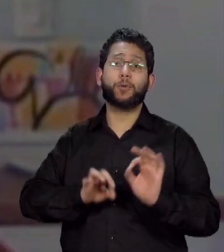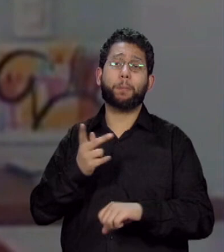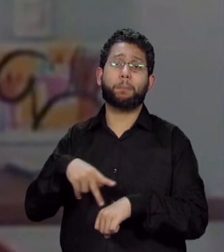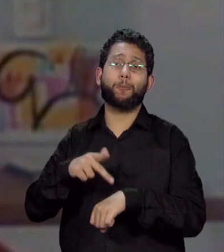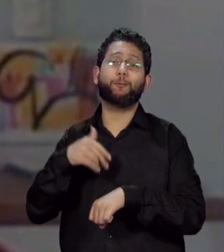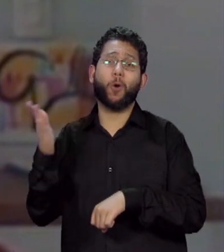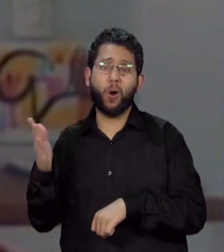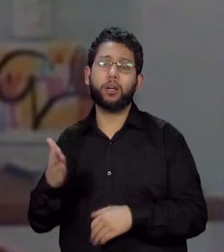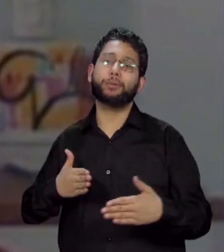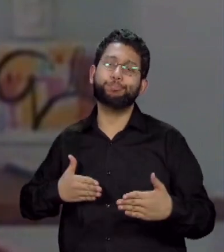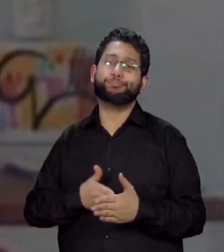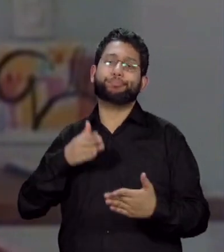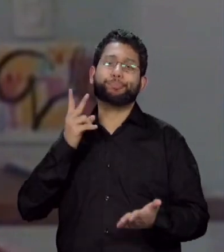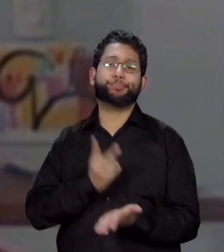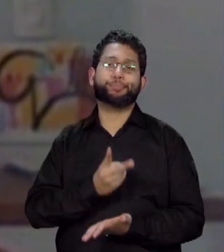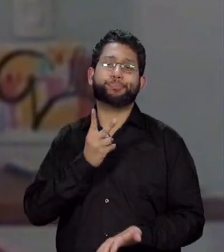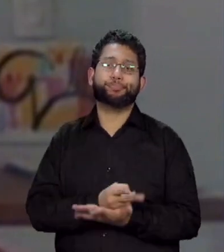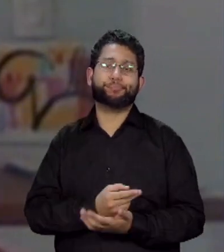né?